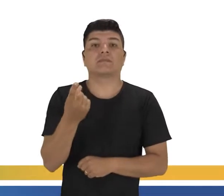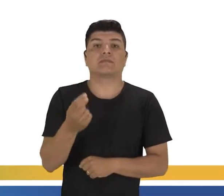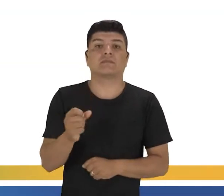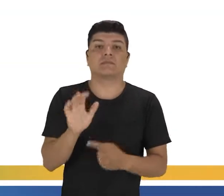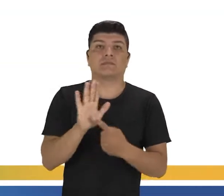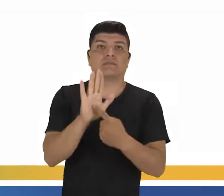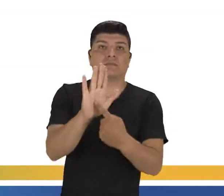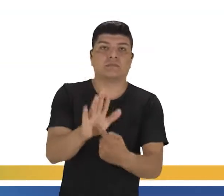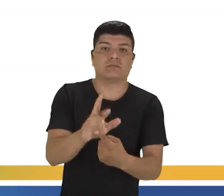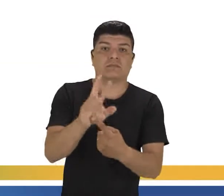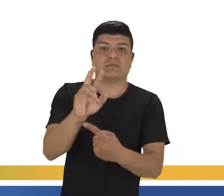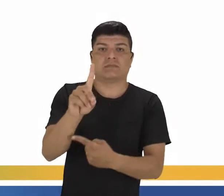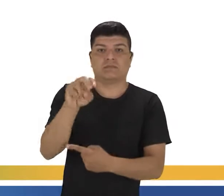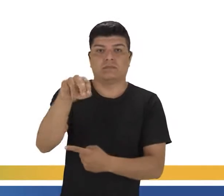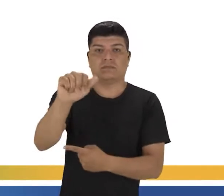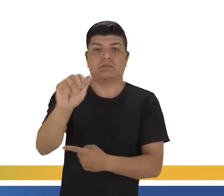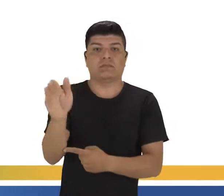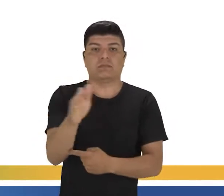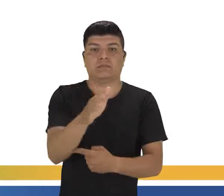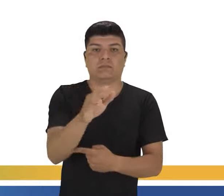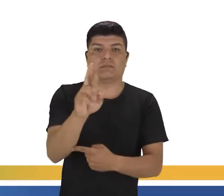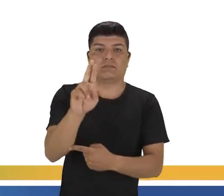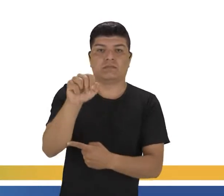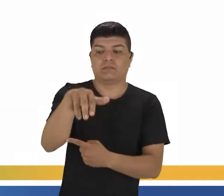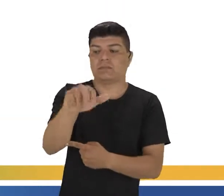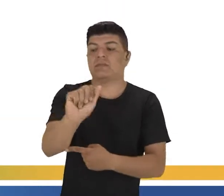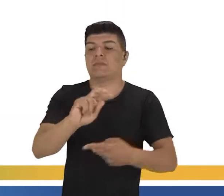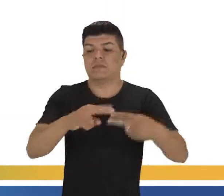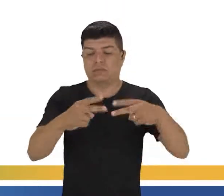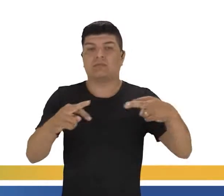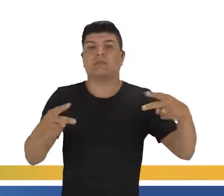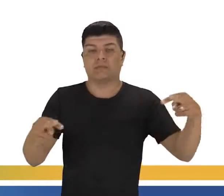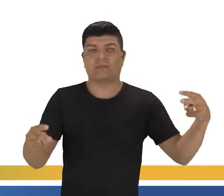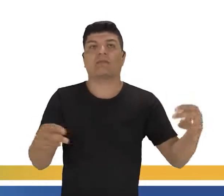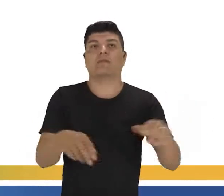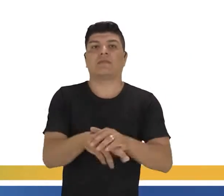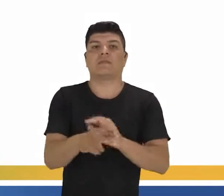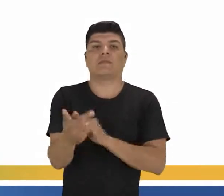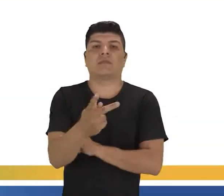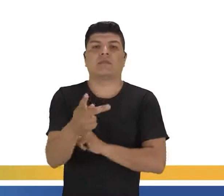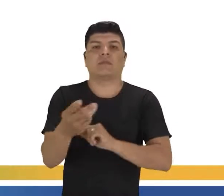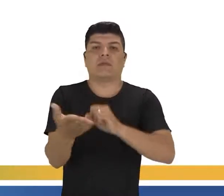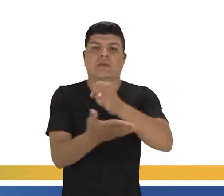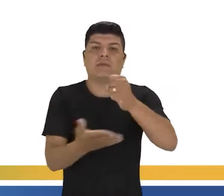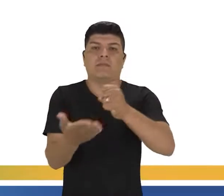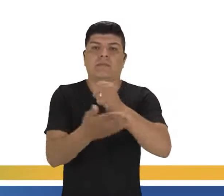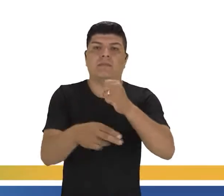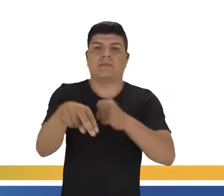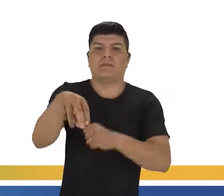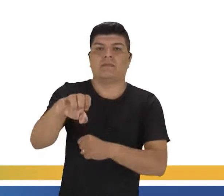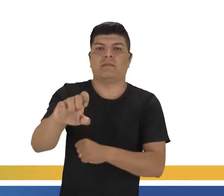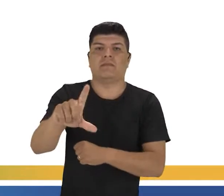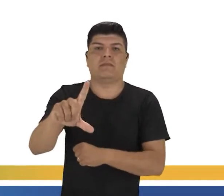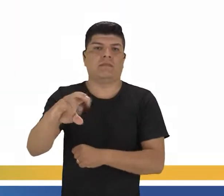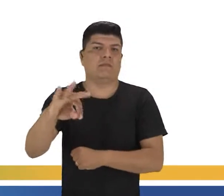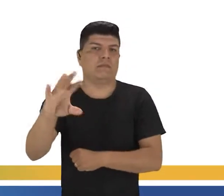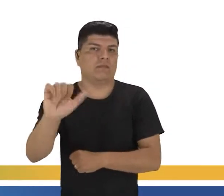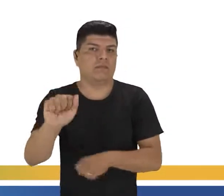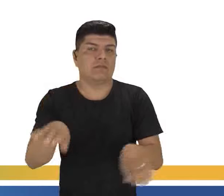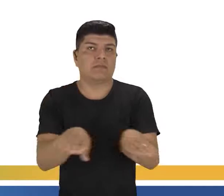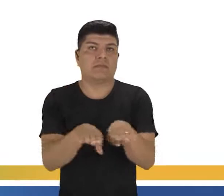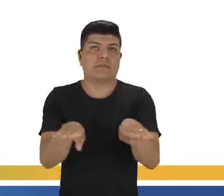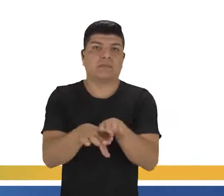do DNA e do RNA quanto às suas bases nucleicas. O que são as bases nucleicas? Nós temos a citosina, a guanina,